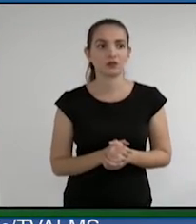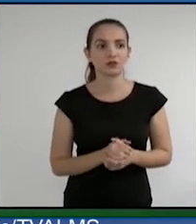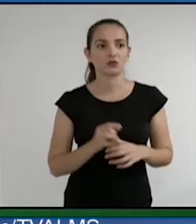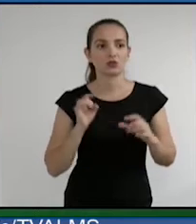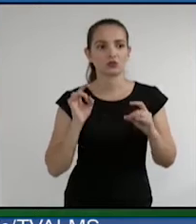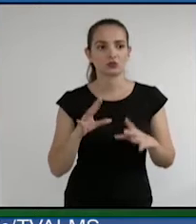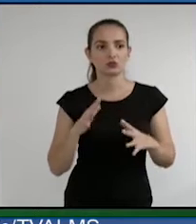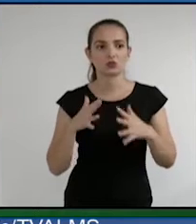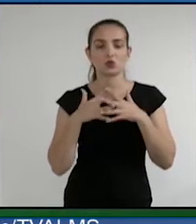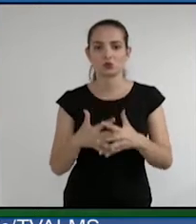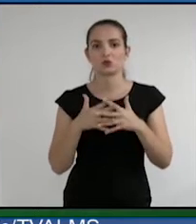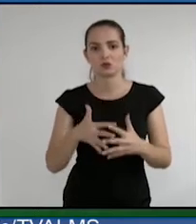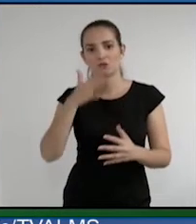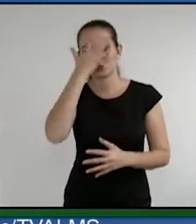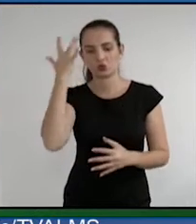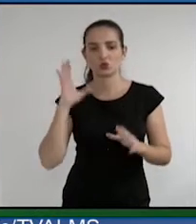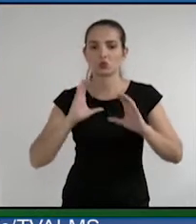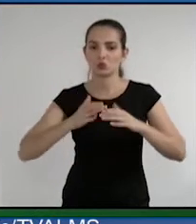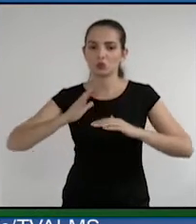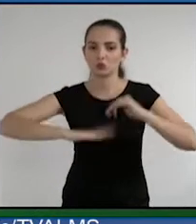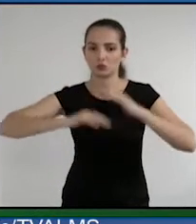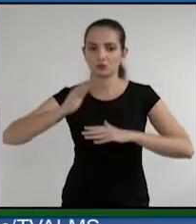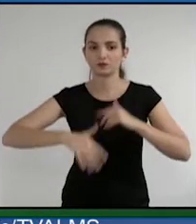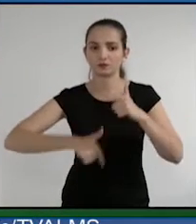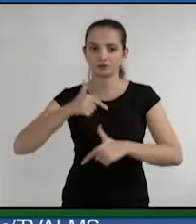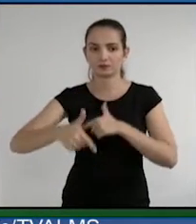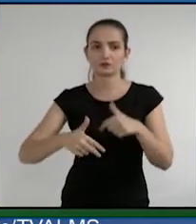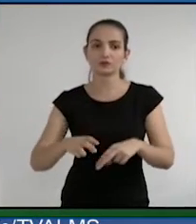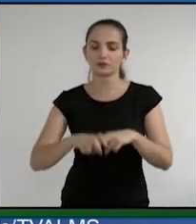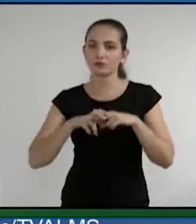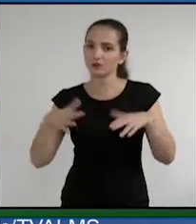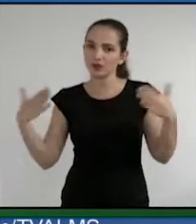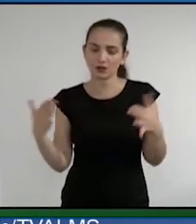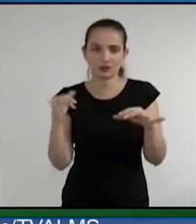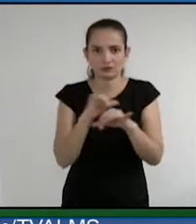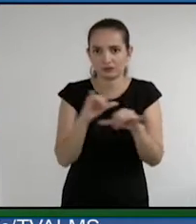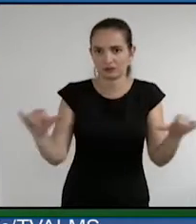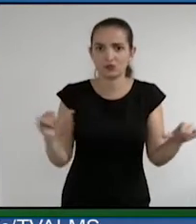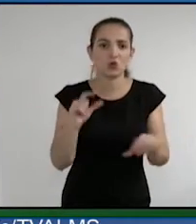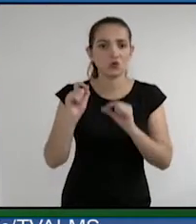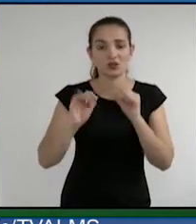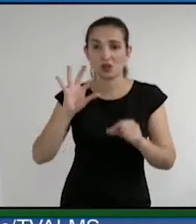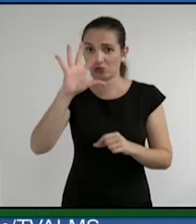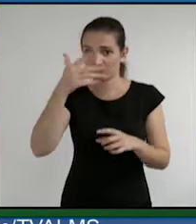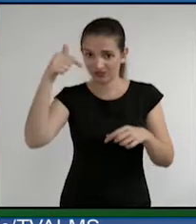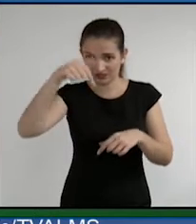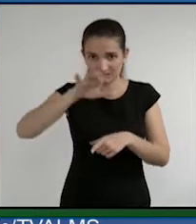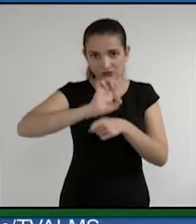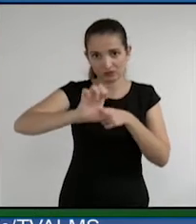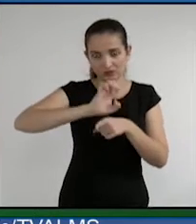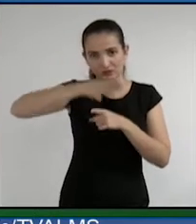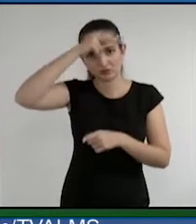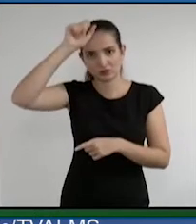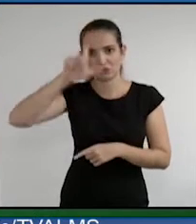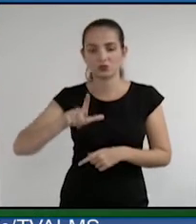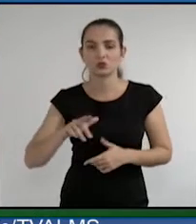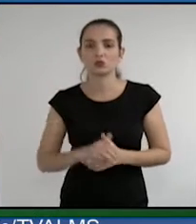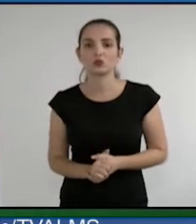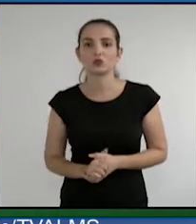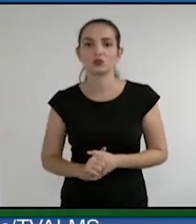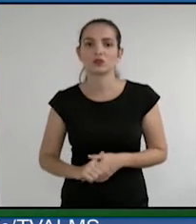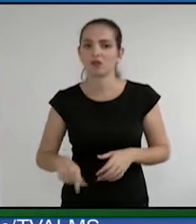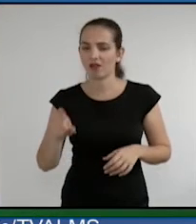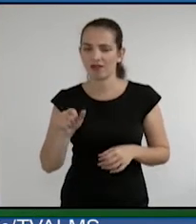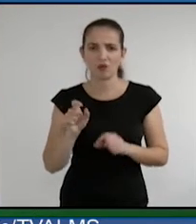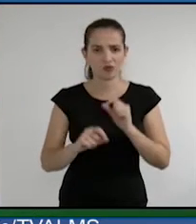só atrapalhou o trabalhador. E está aí o reflexo. Isso que está acontecendo aqui no Estado é nada mais, nada